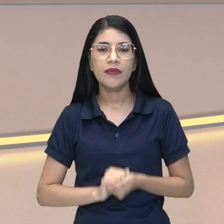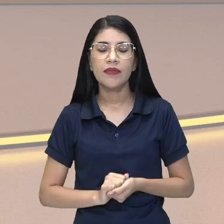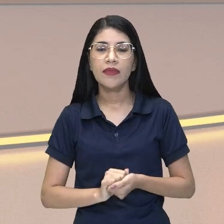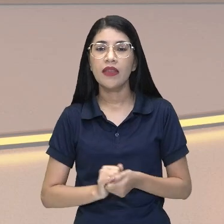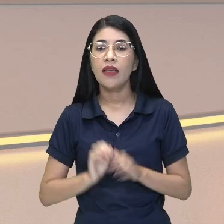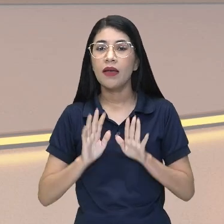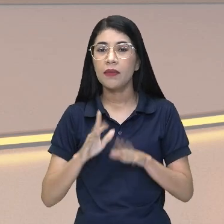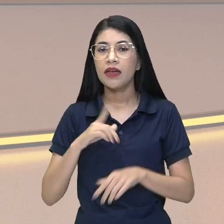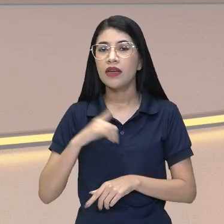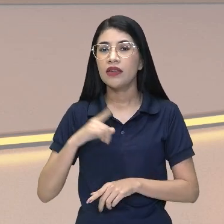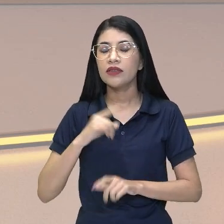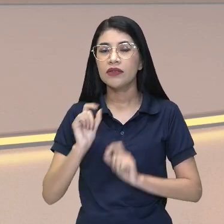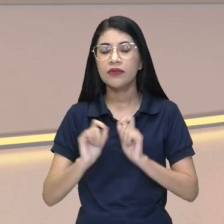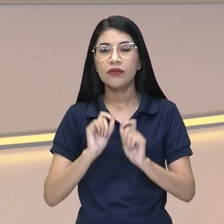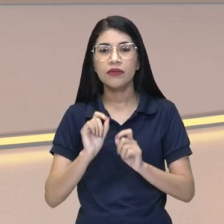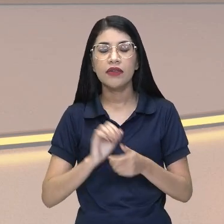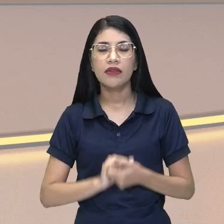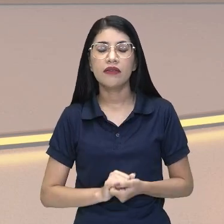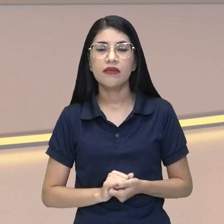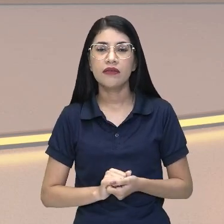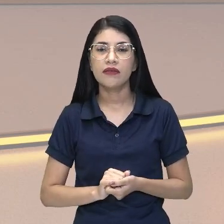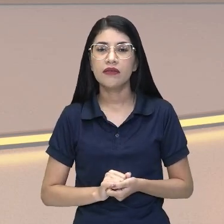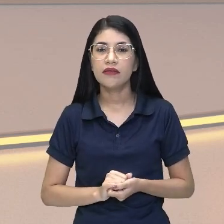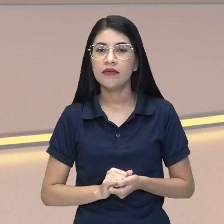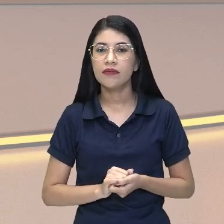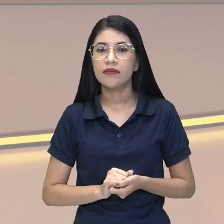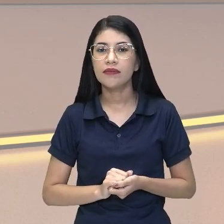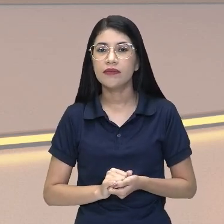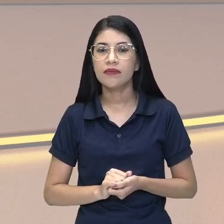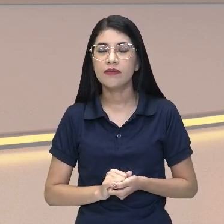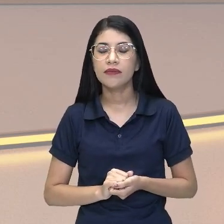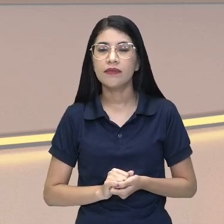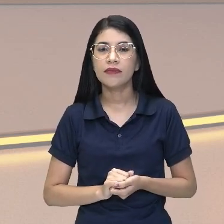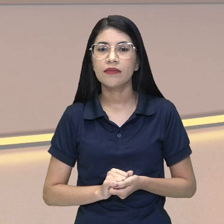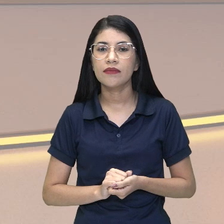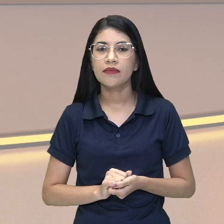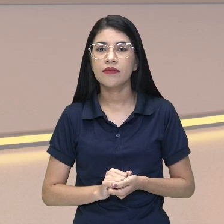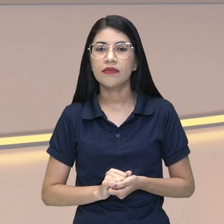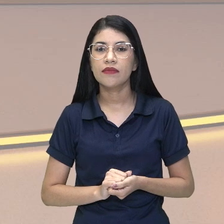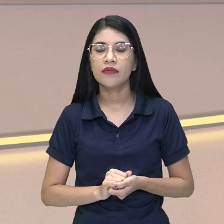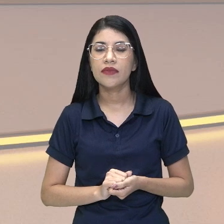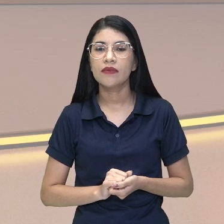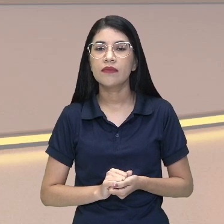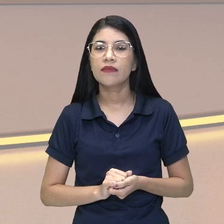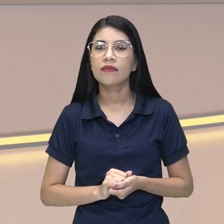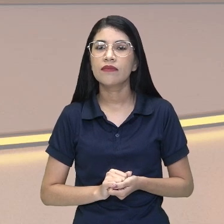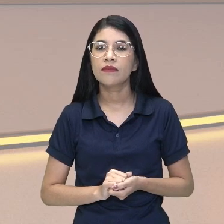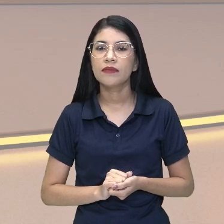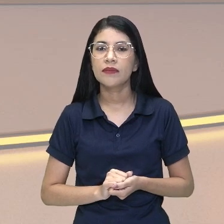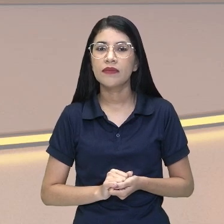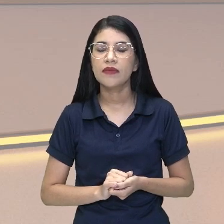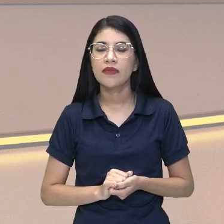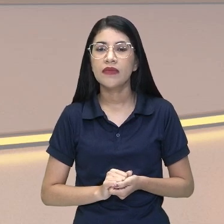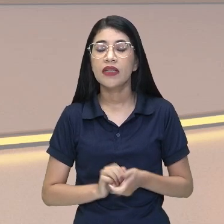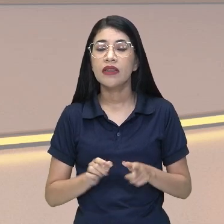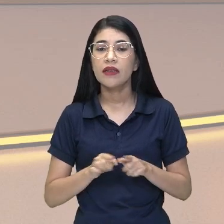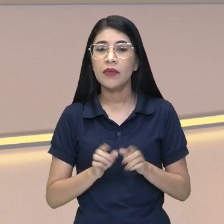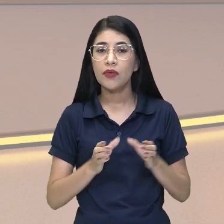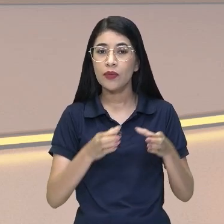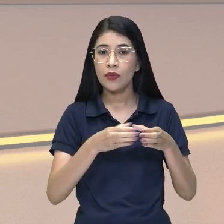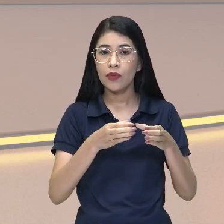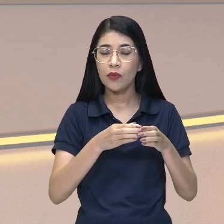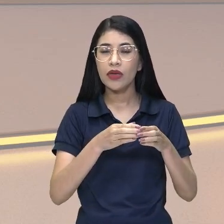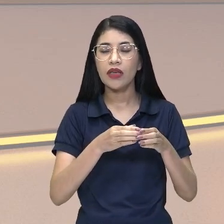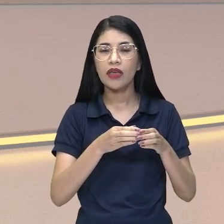todo uma ideia, idealizado com a abolição. Todos os abolicionistas, eles tinham